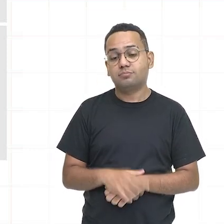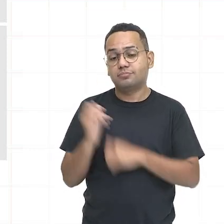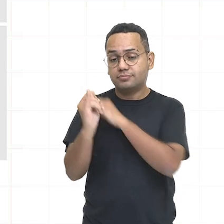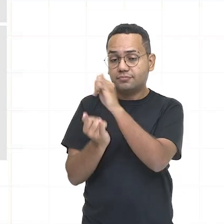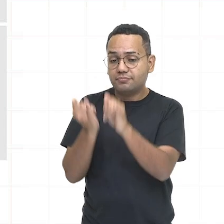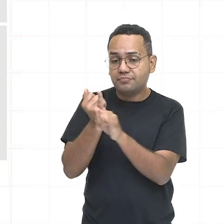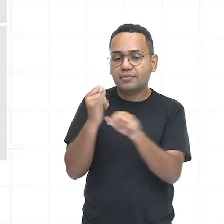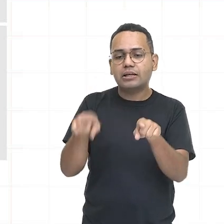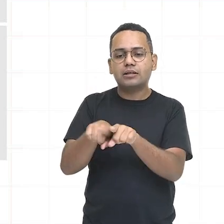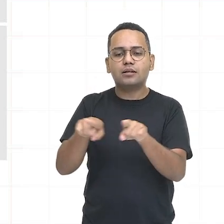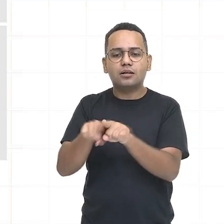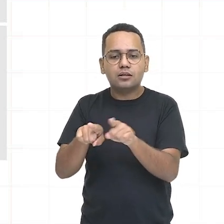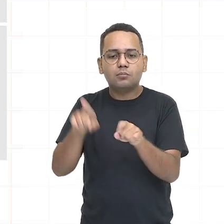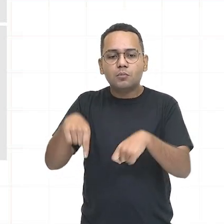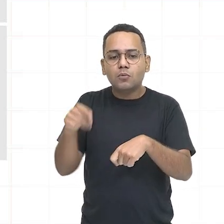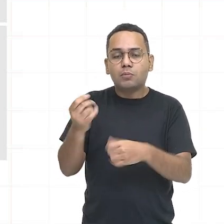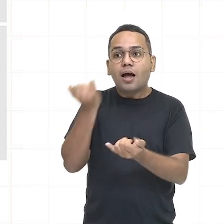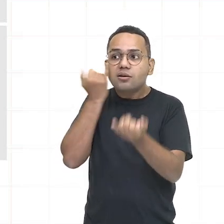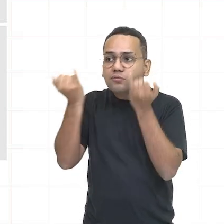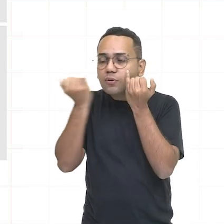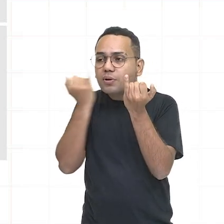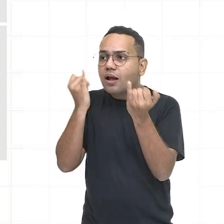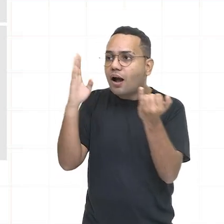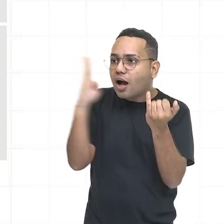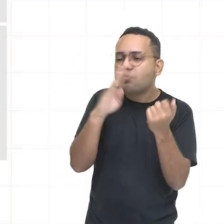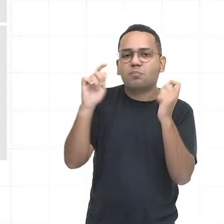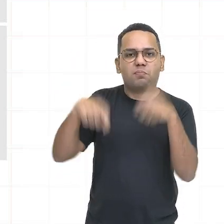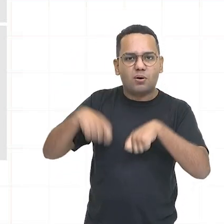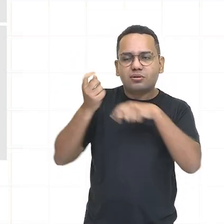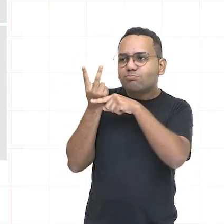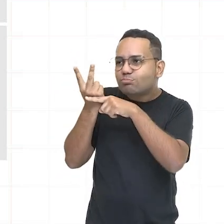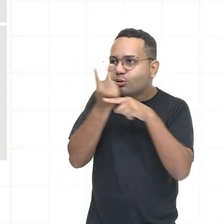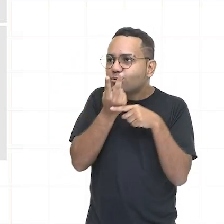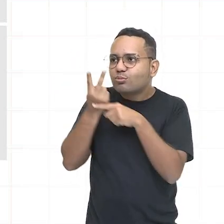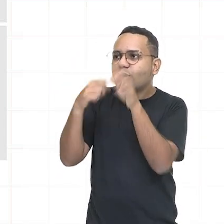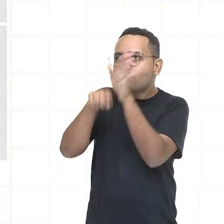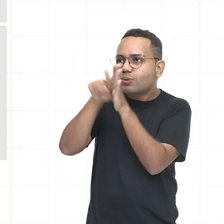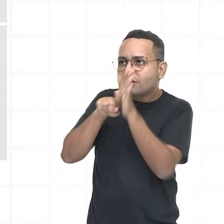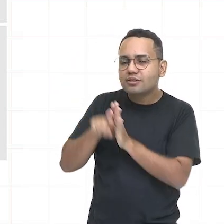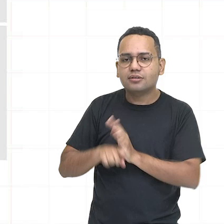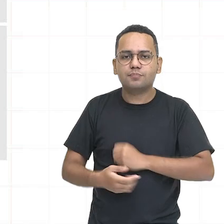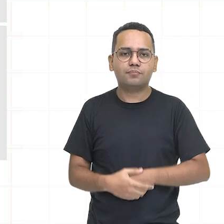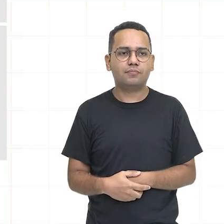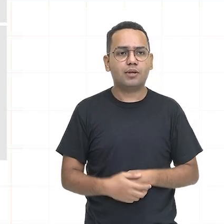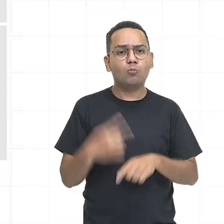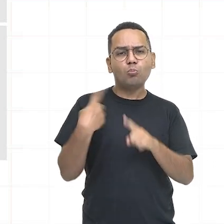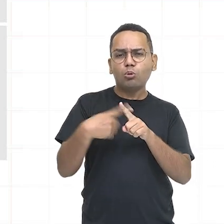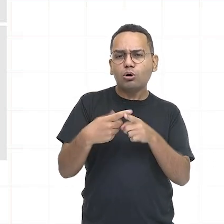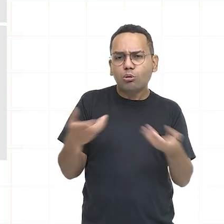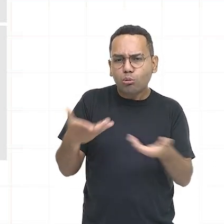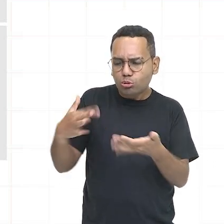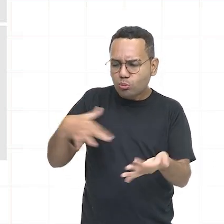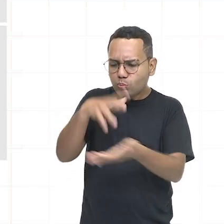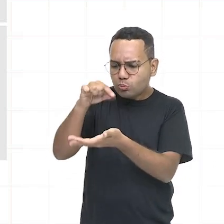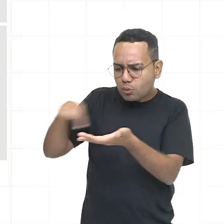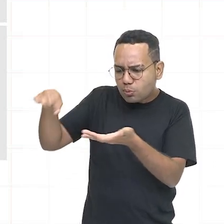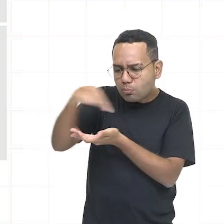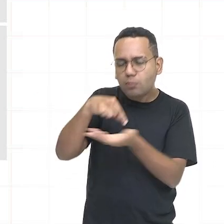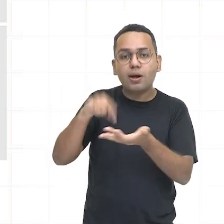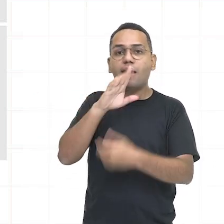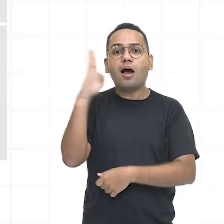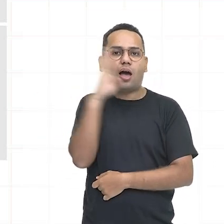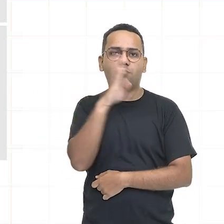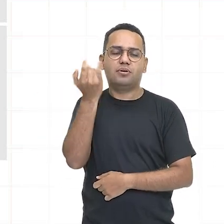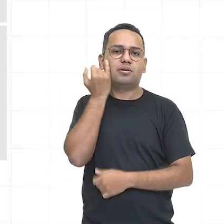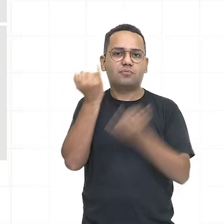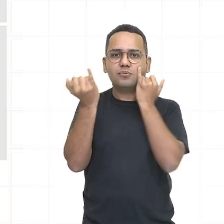às informações, né? Que hoje a gente vive nesse mundo de conexão, de realmente ser tudo muito mais rápido. Então,